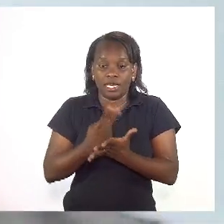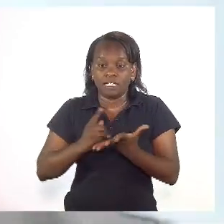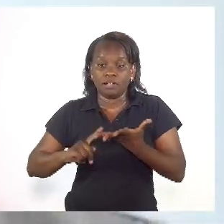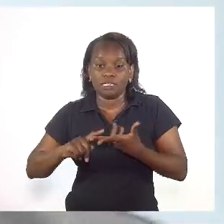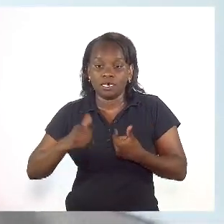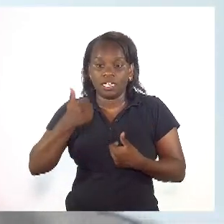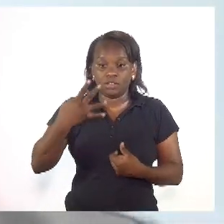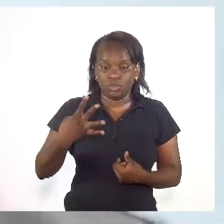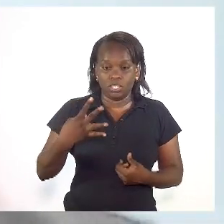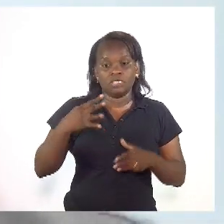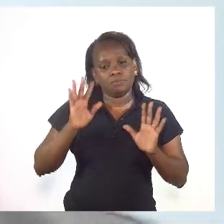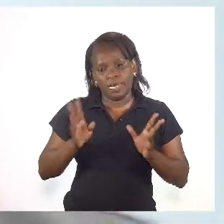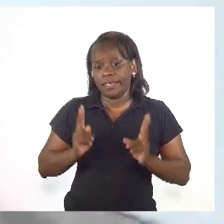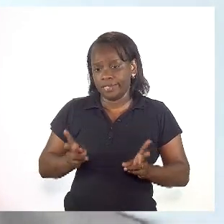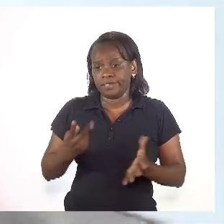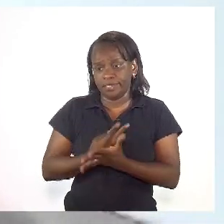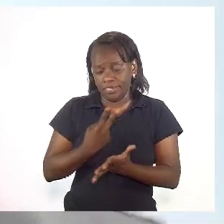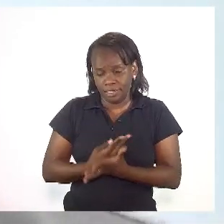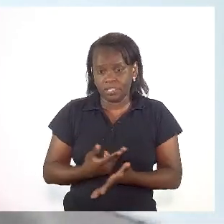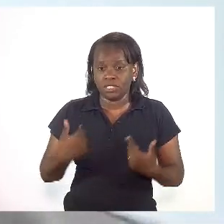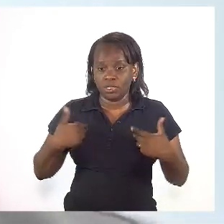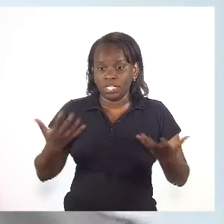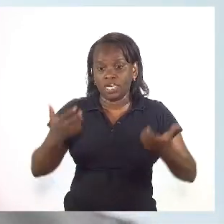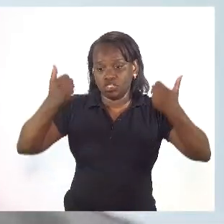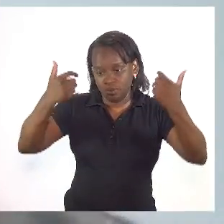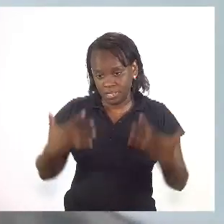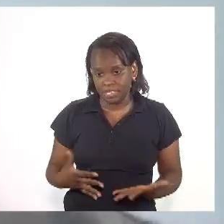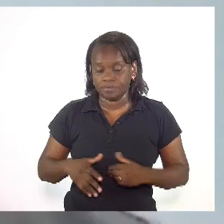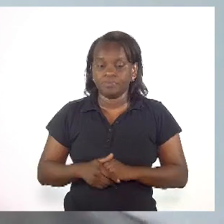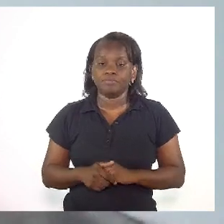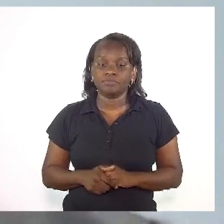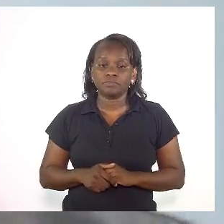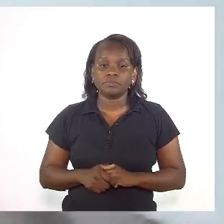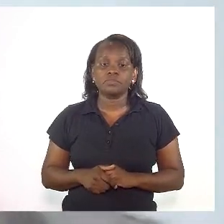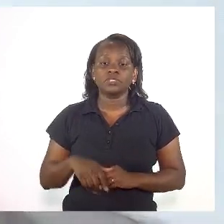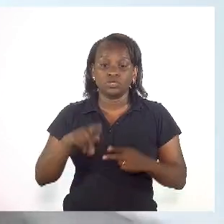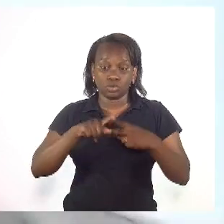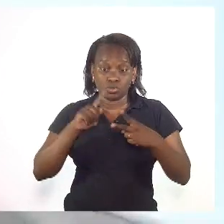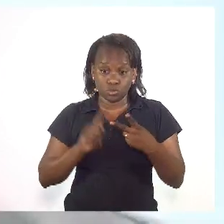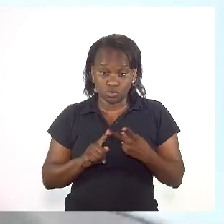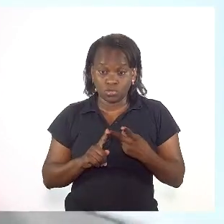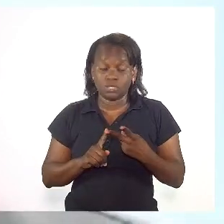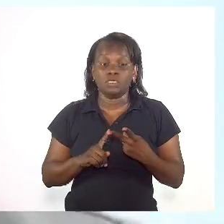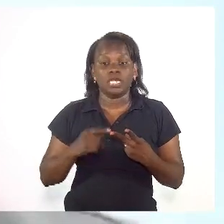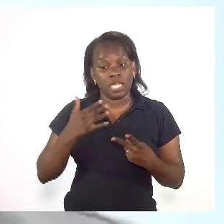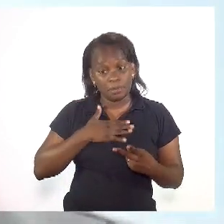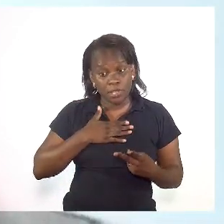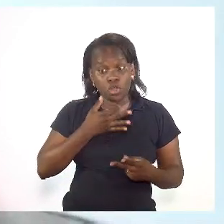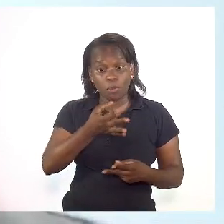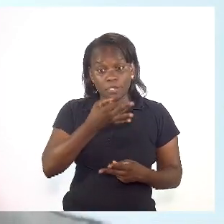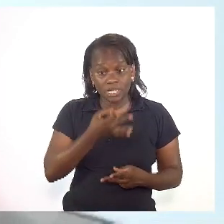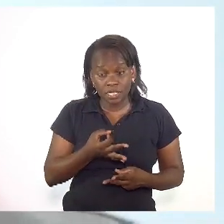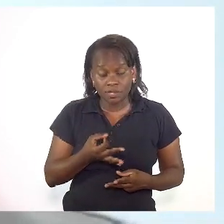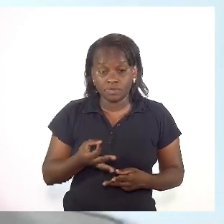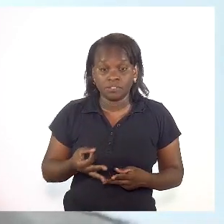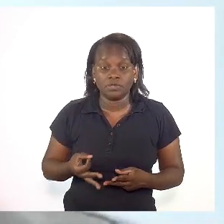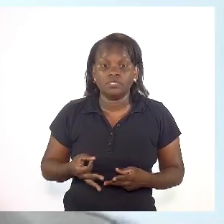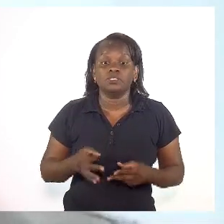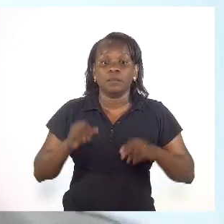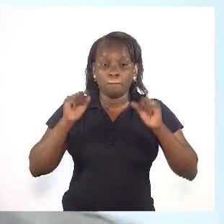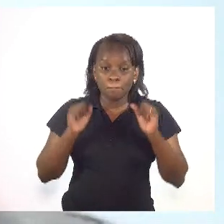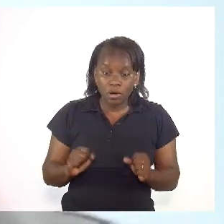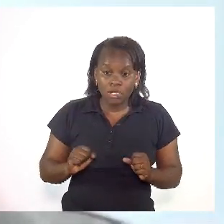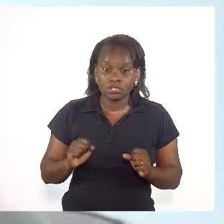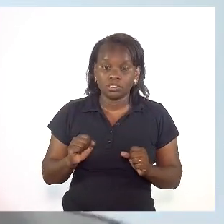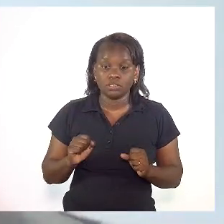assim, são irregularidades que eu quero aqui comentar. Duas delas, do meu ponto de vista, podem